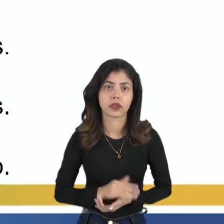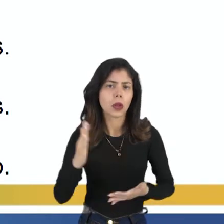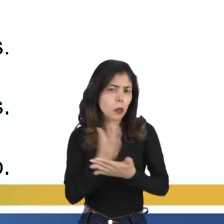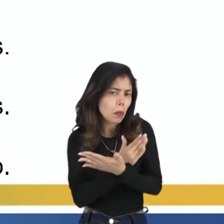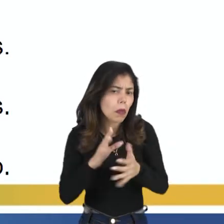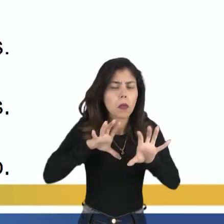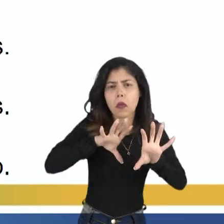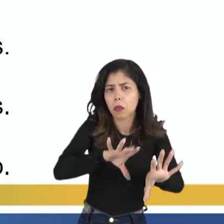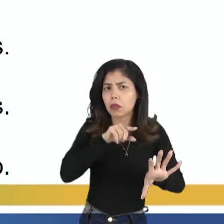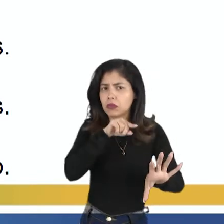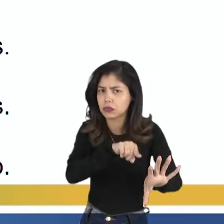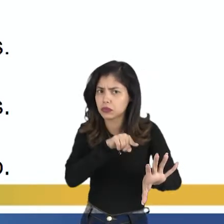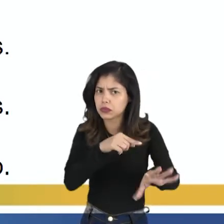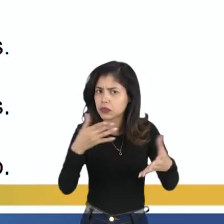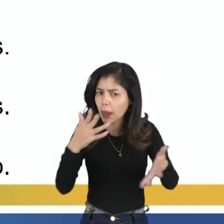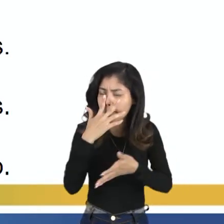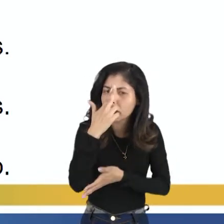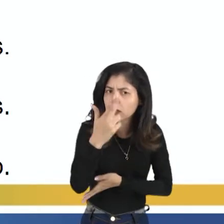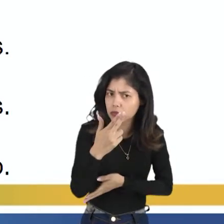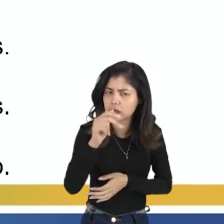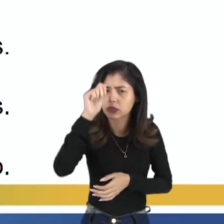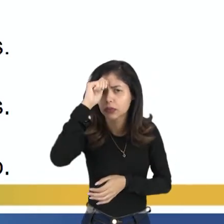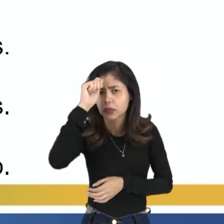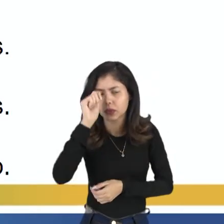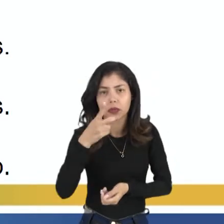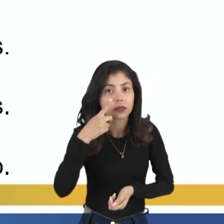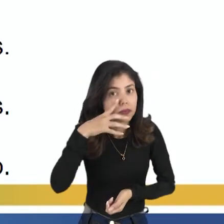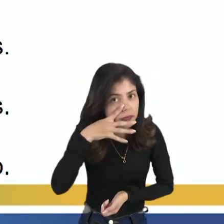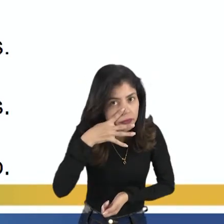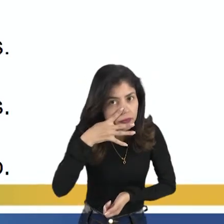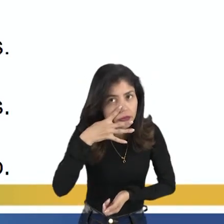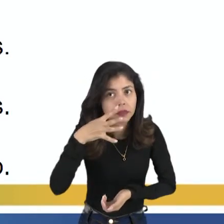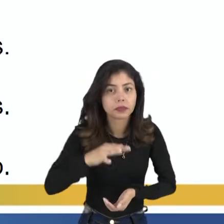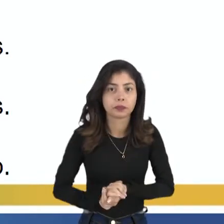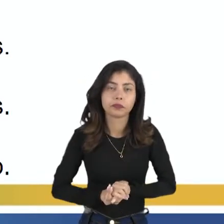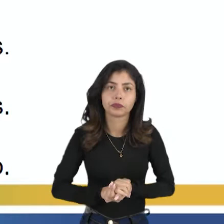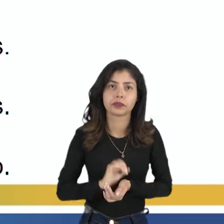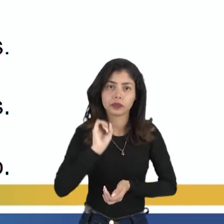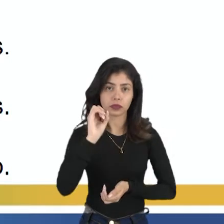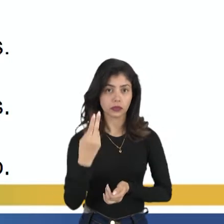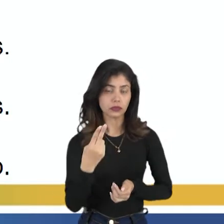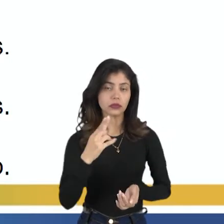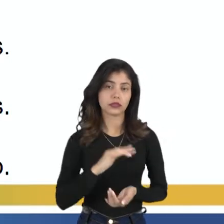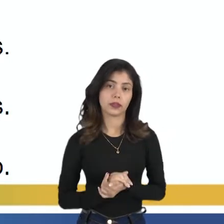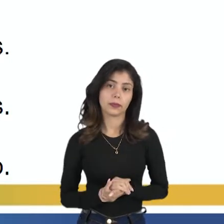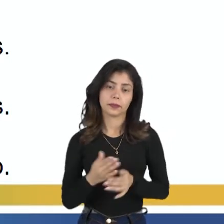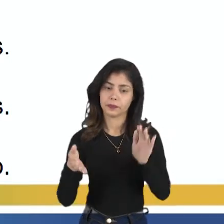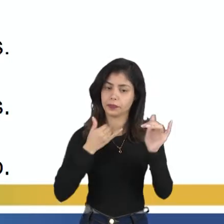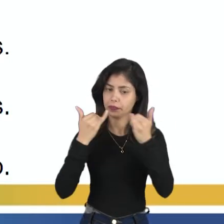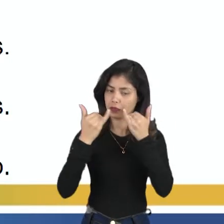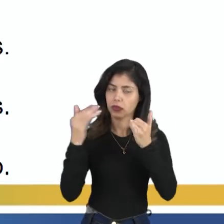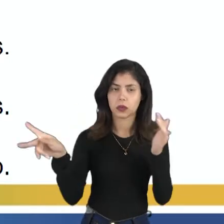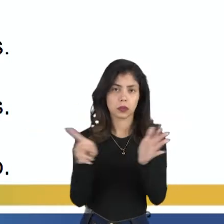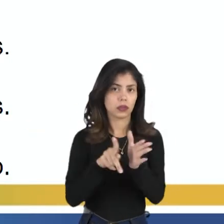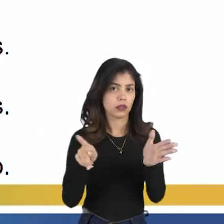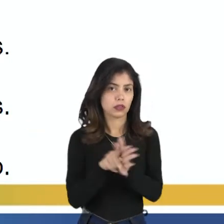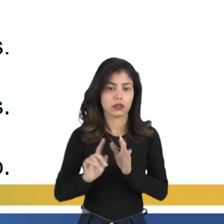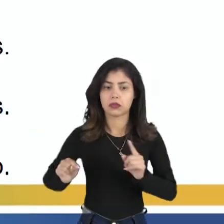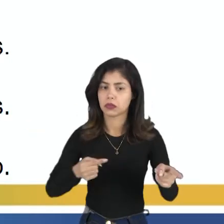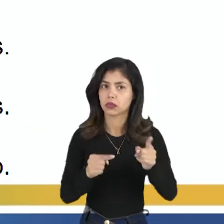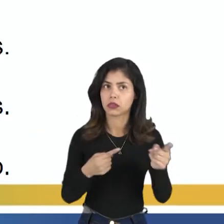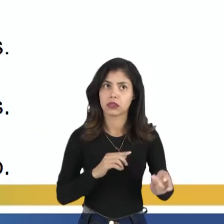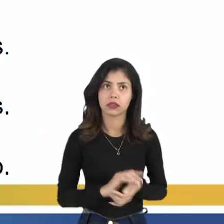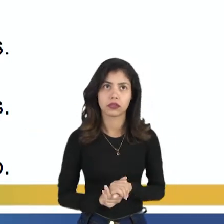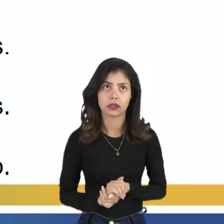Em algum momento aparece o autor, se nota o autor, ou nós temos uma propaganda em si com o